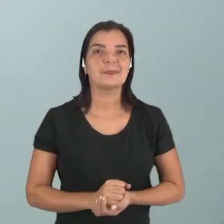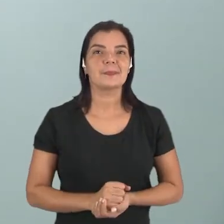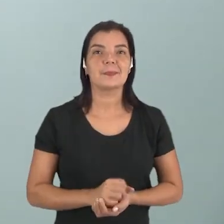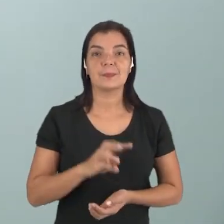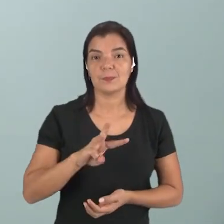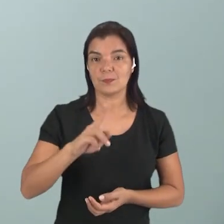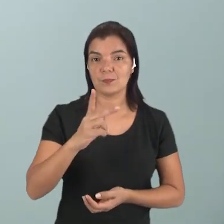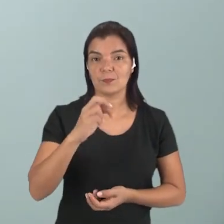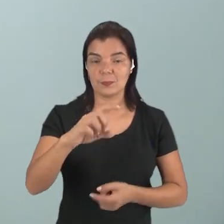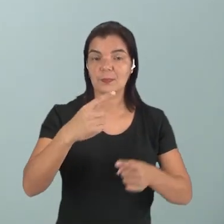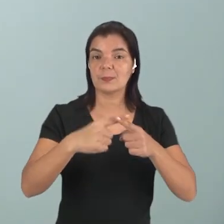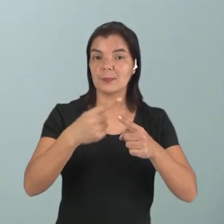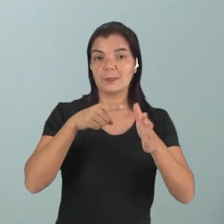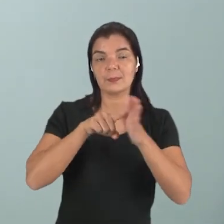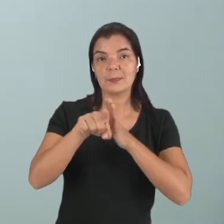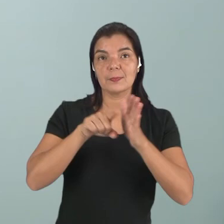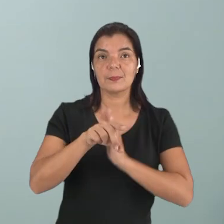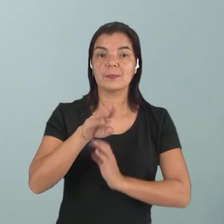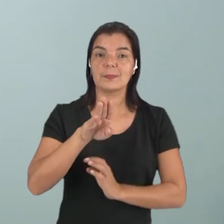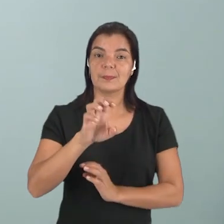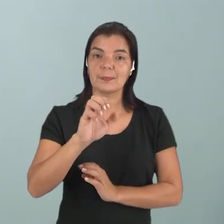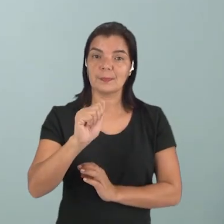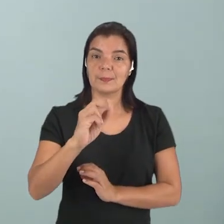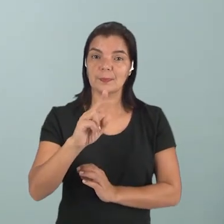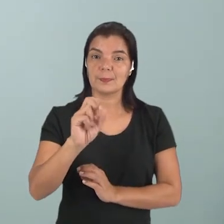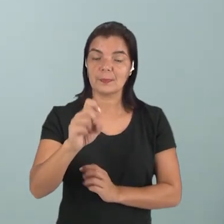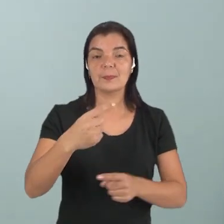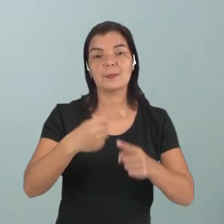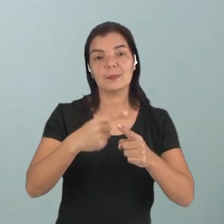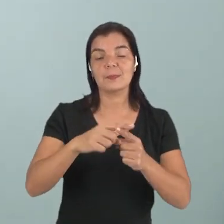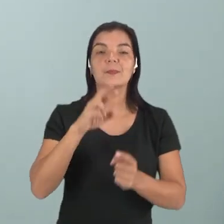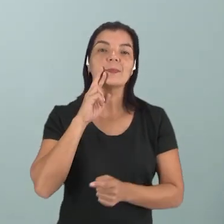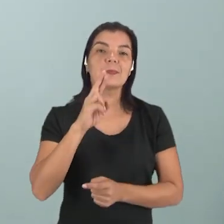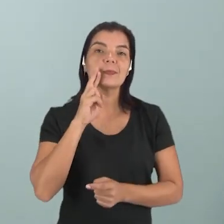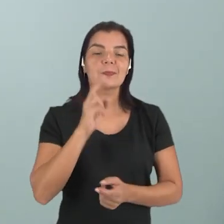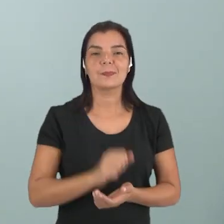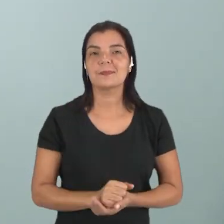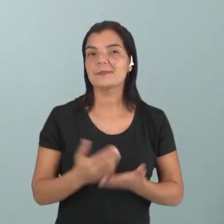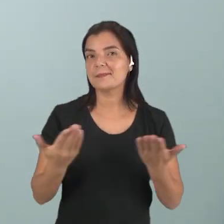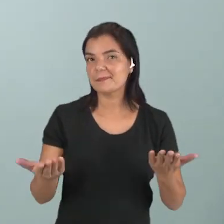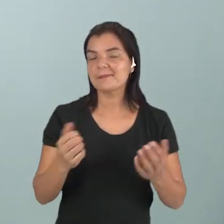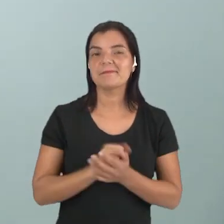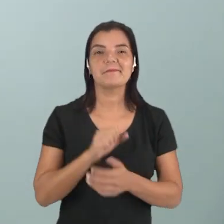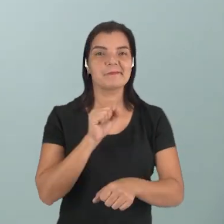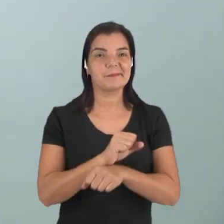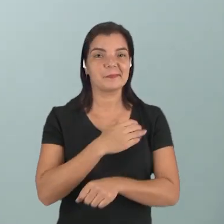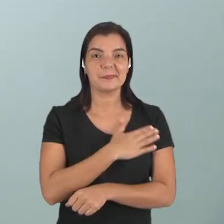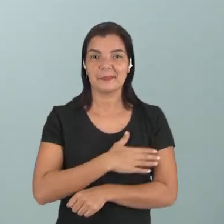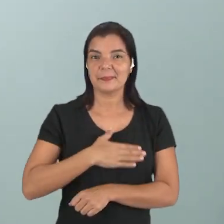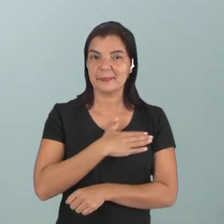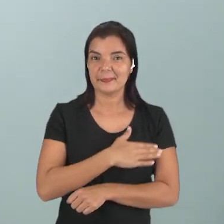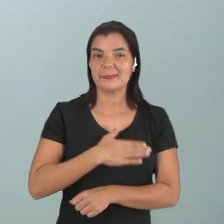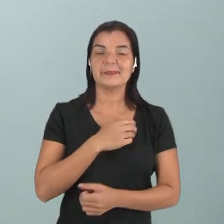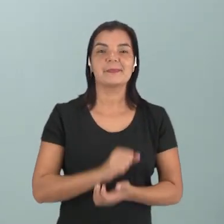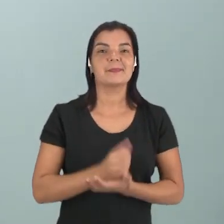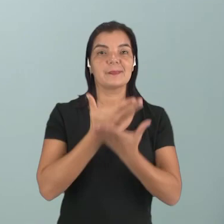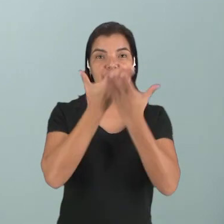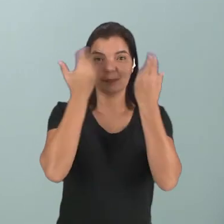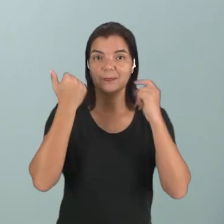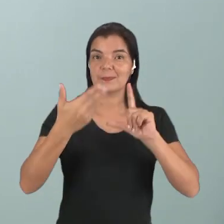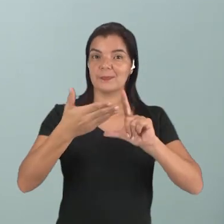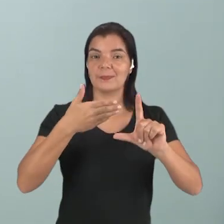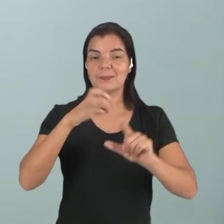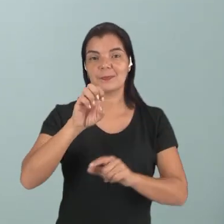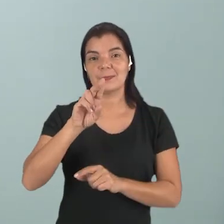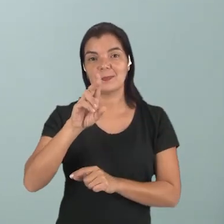Why? Porquê de pergunta. Because. Porquê de resposta. E é isso, pessoal. Espero que vocês tenham gostado. Não esqueçam de acessar